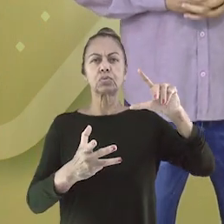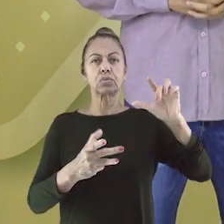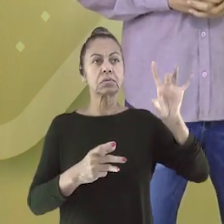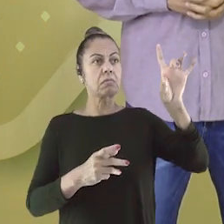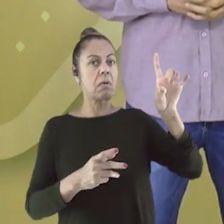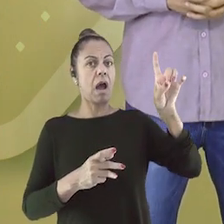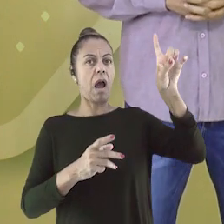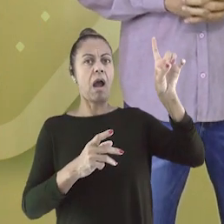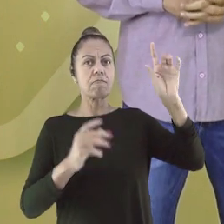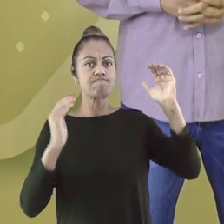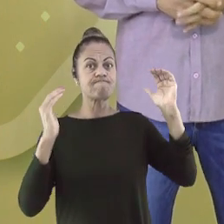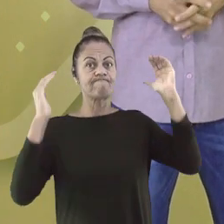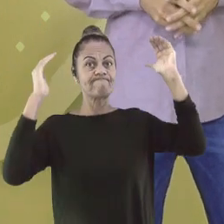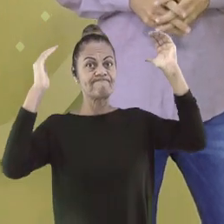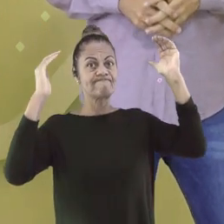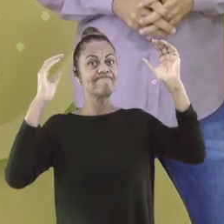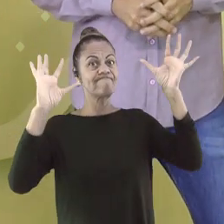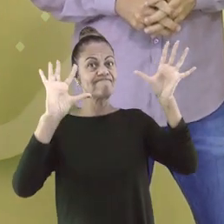professor Adonias.